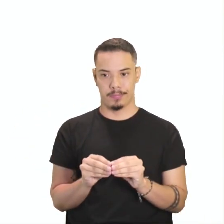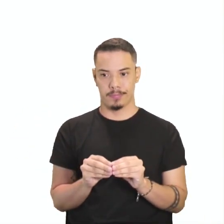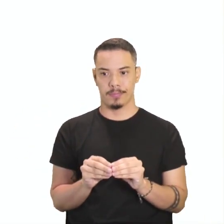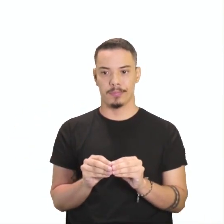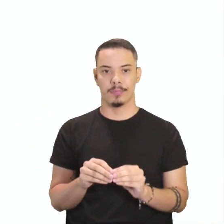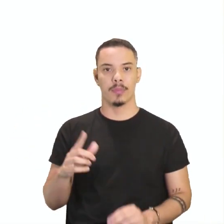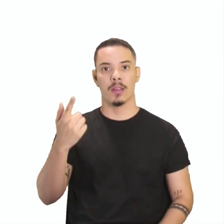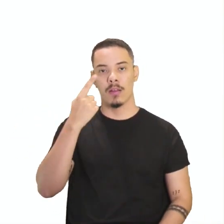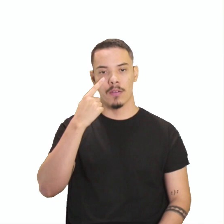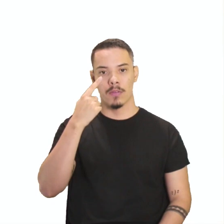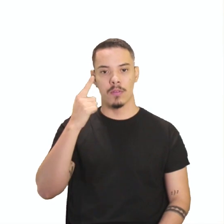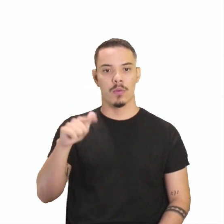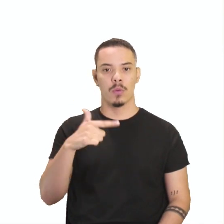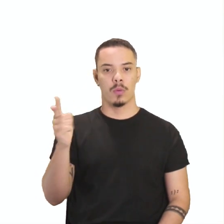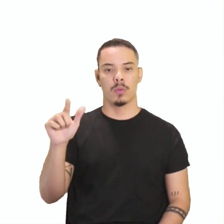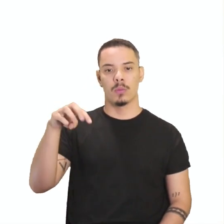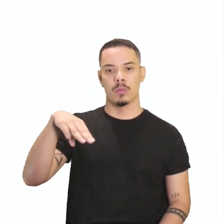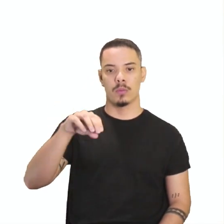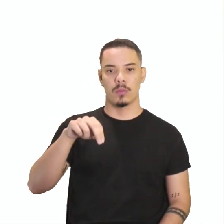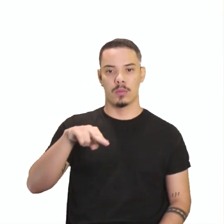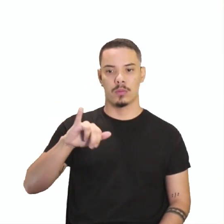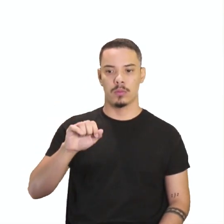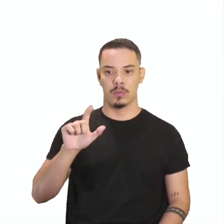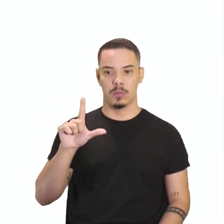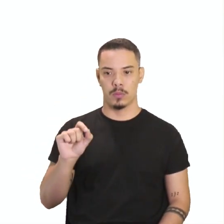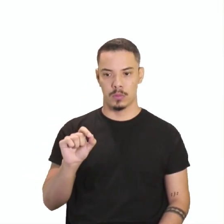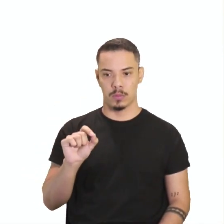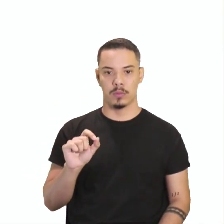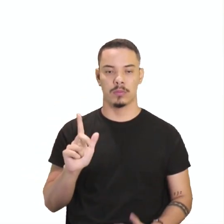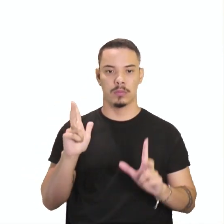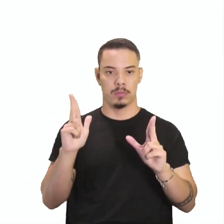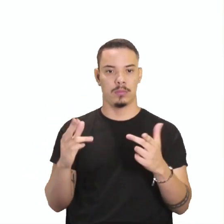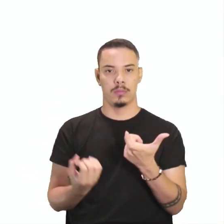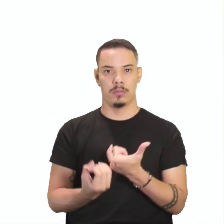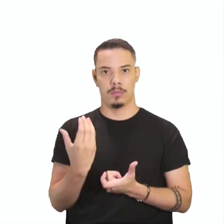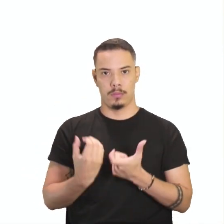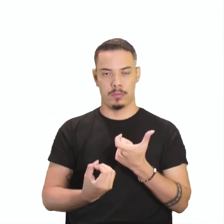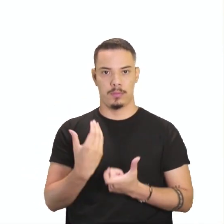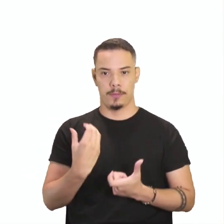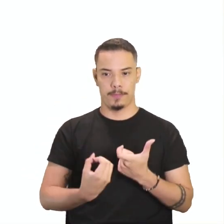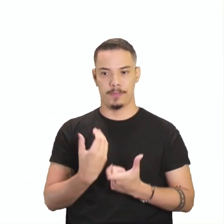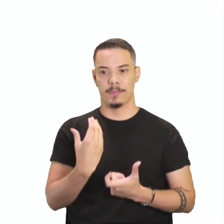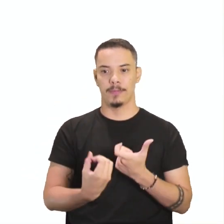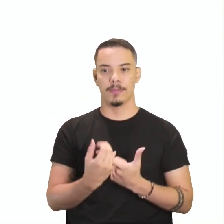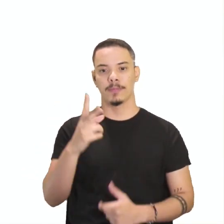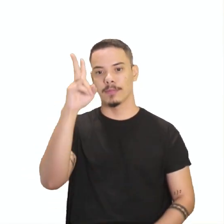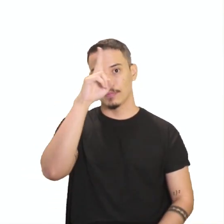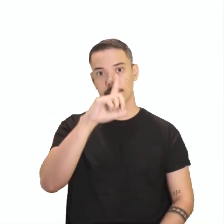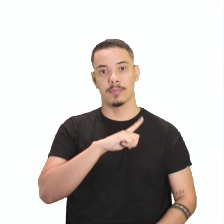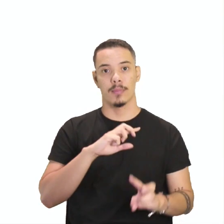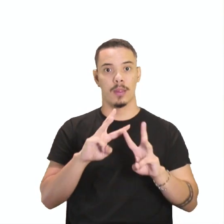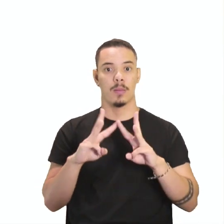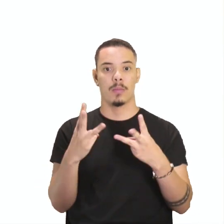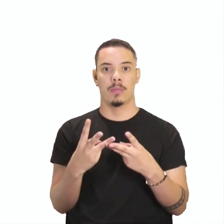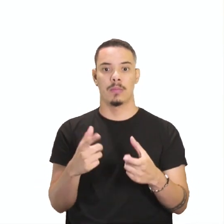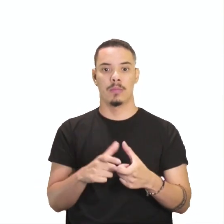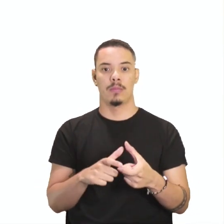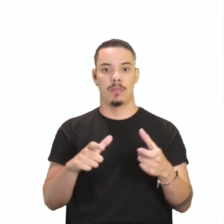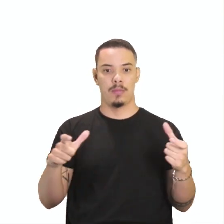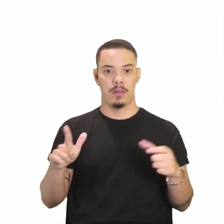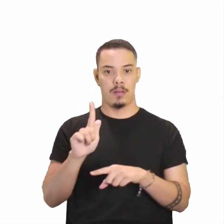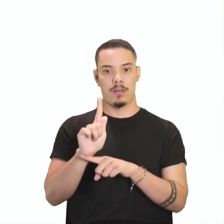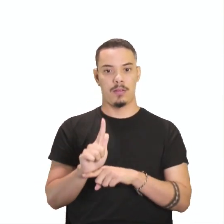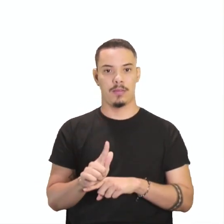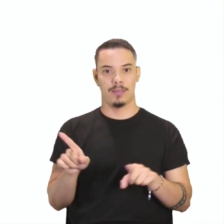Vamos ver o outro? O monjolo, que é o da água lá. Mesma formulazinha, tá, pessoal? Ó. Lembra que tem uma massa maior, a gravidade,